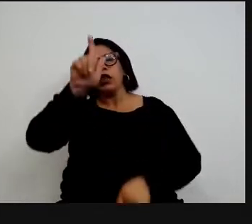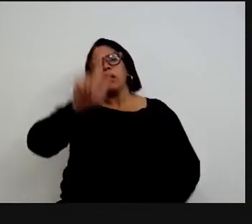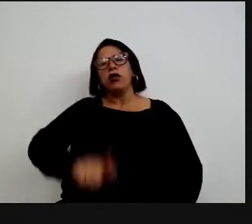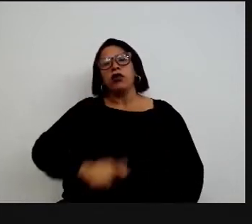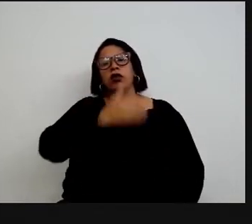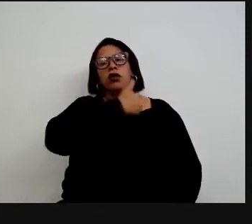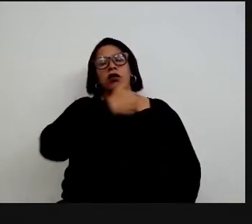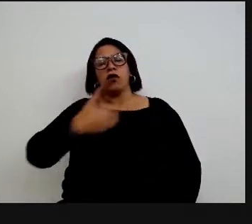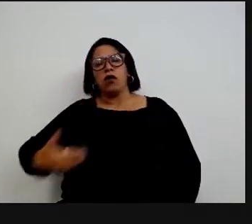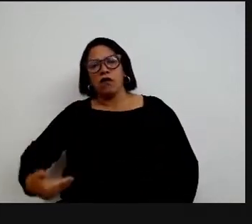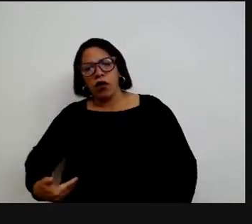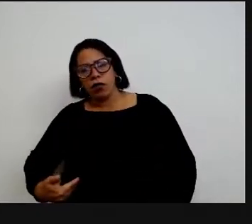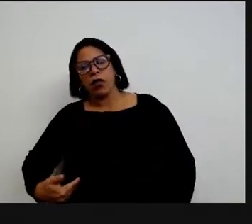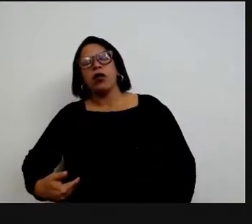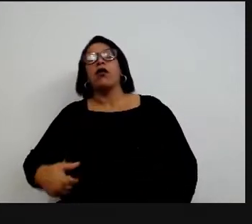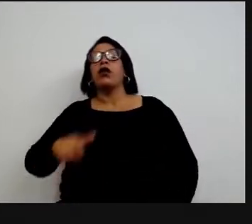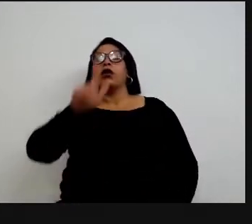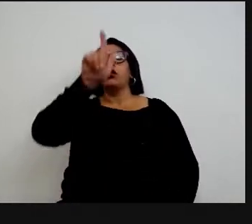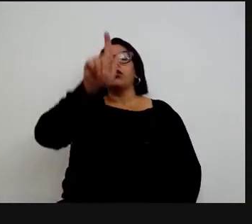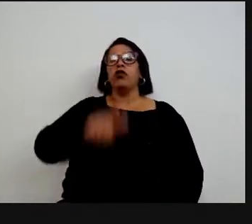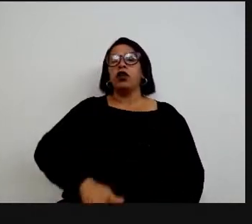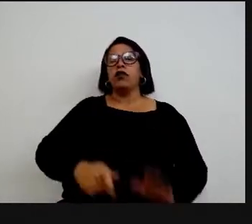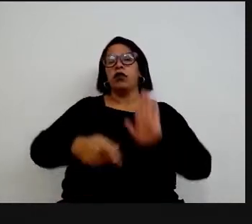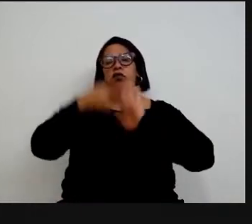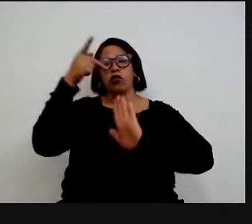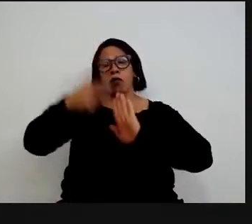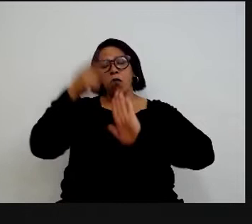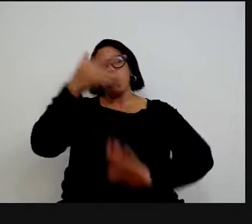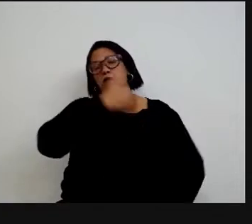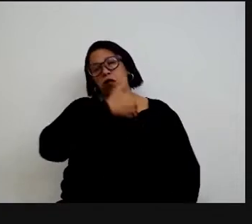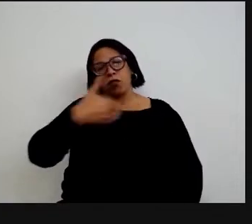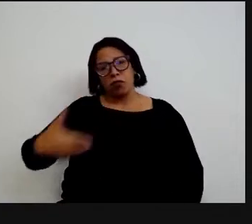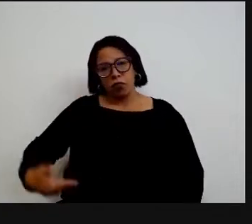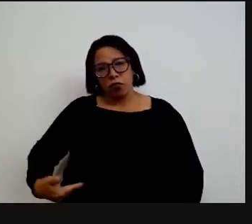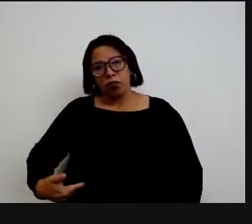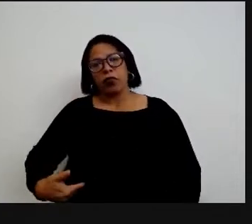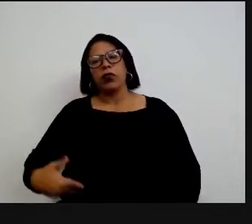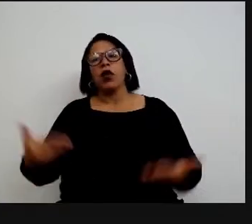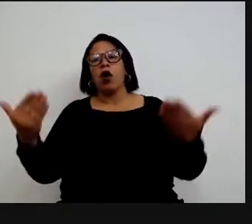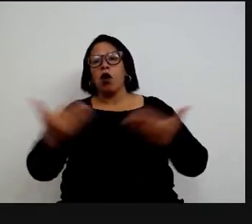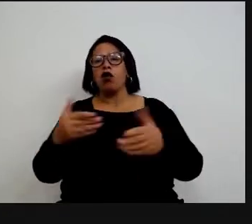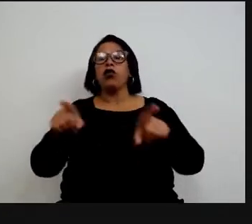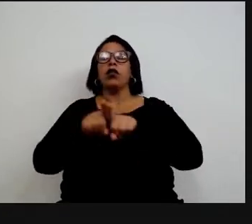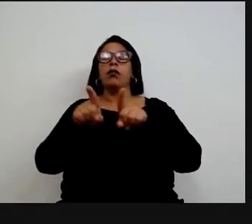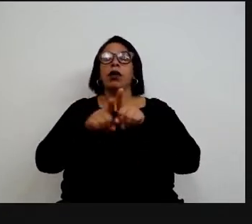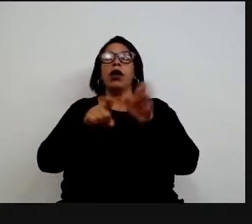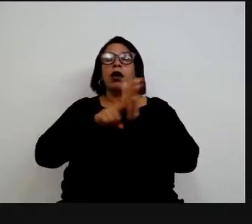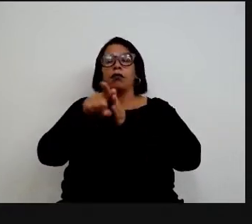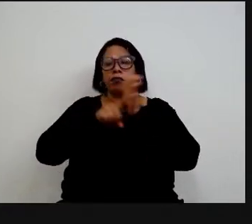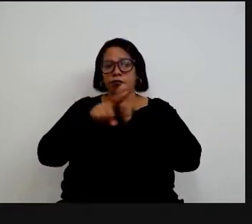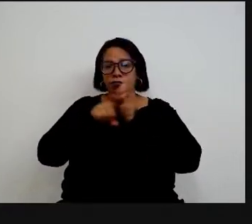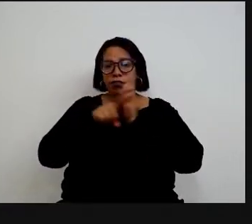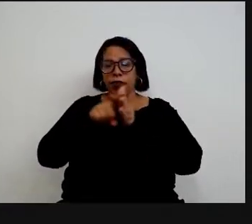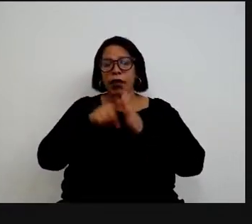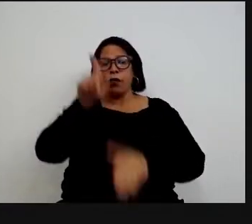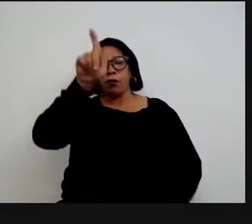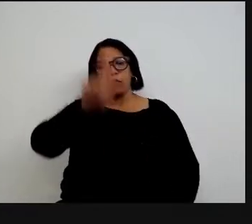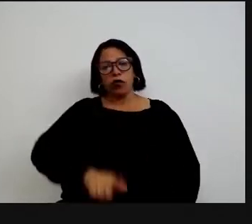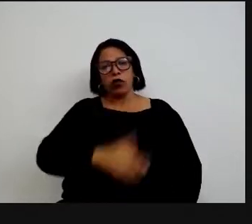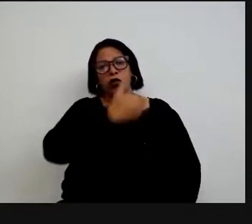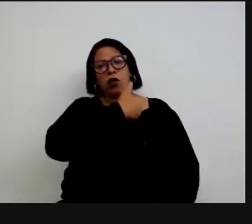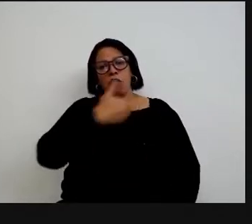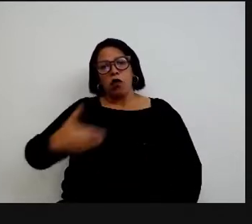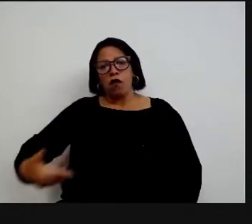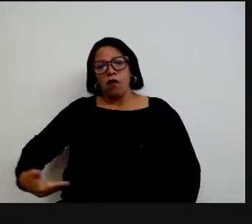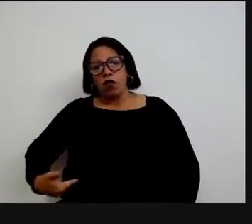Gestão Governamental e Gestão de Projetos Públicos. Ocupa o cargo de especialista em Políticas Públicas e